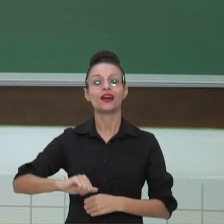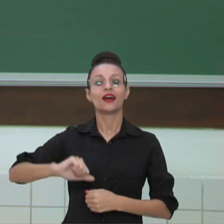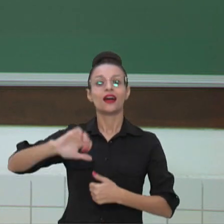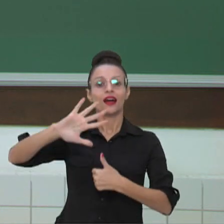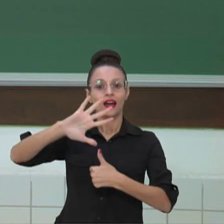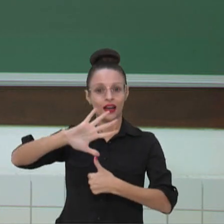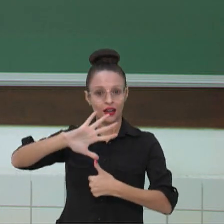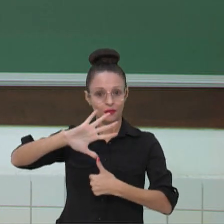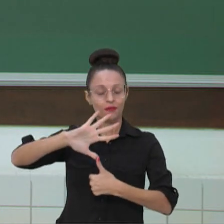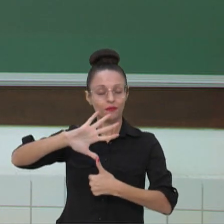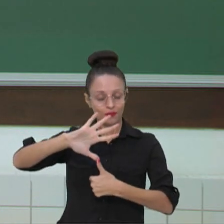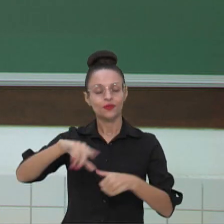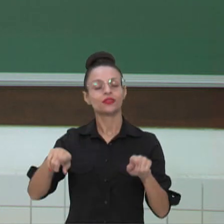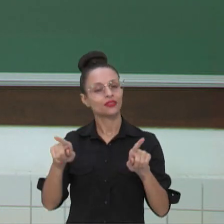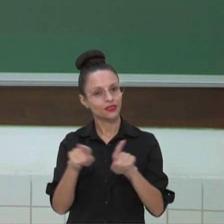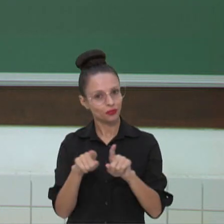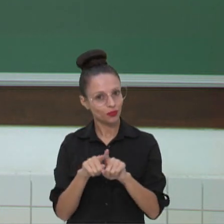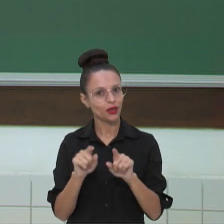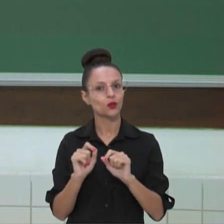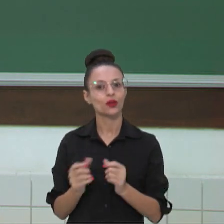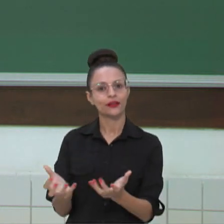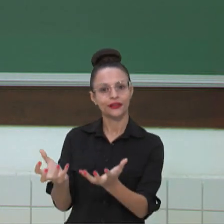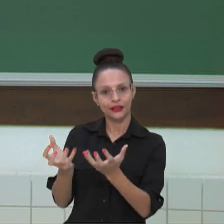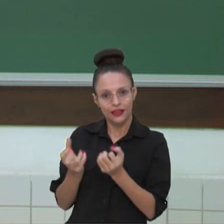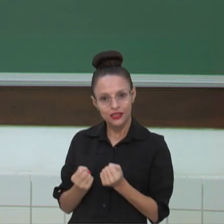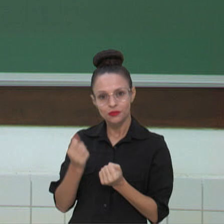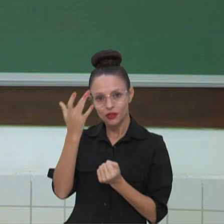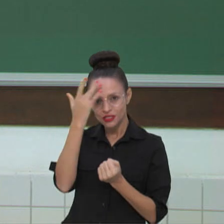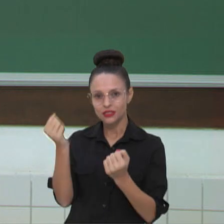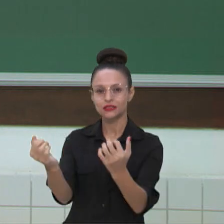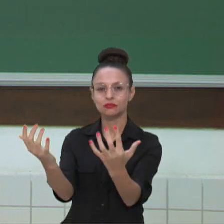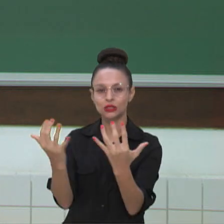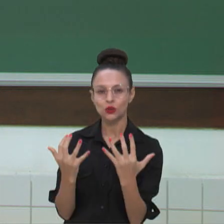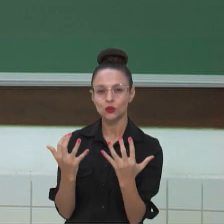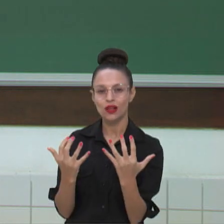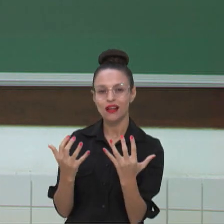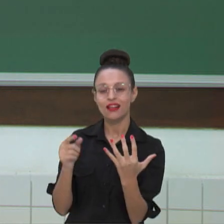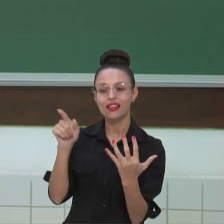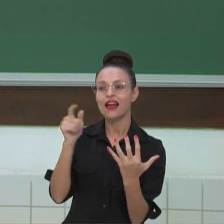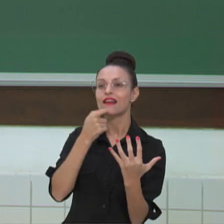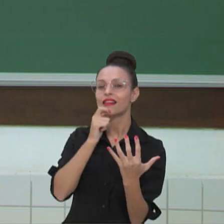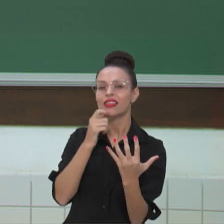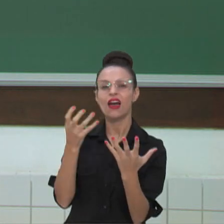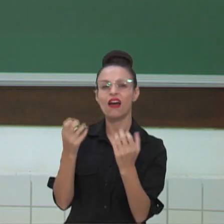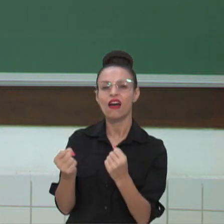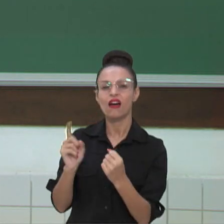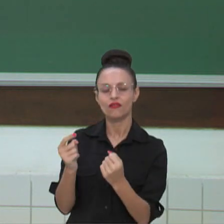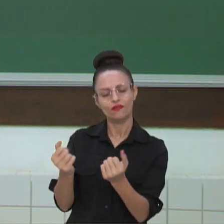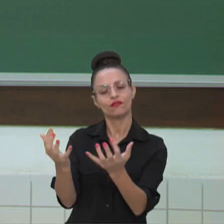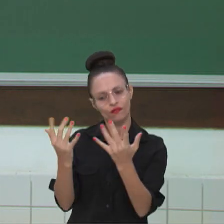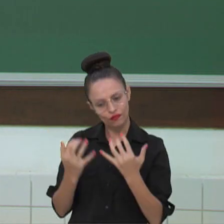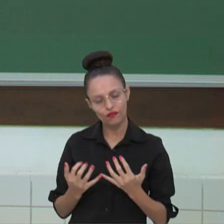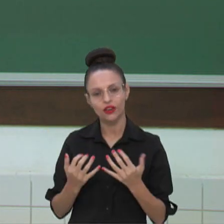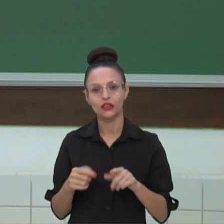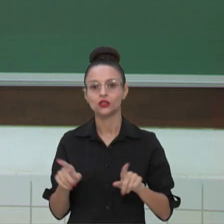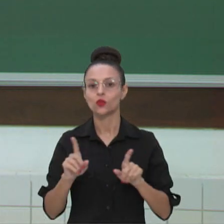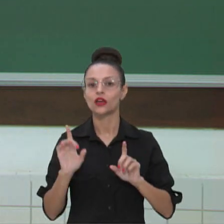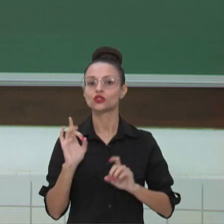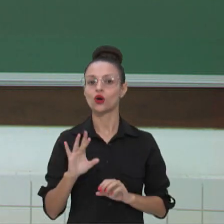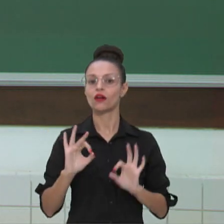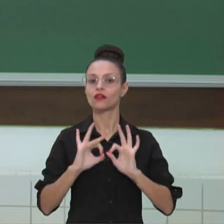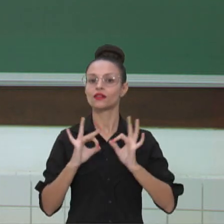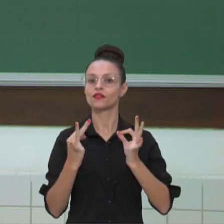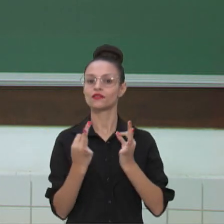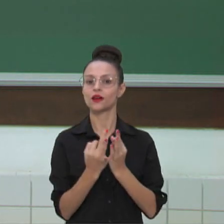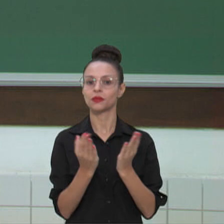também recebeu essas pessoas chamadas de indesejáveis na Inglaterra. Não vieram só apenas as